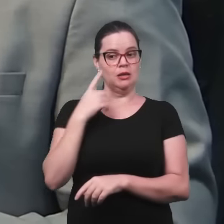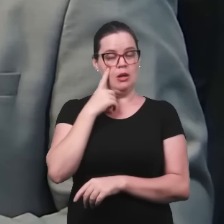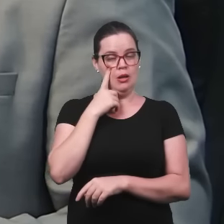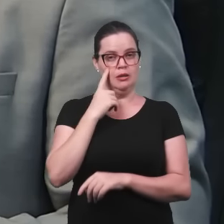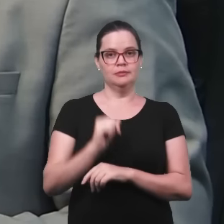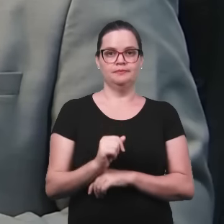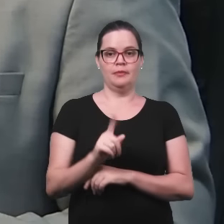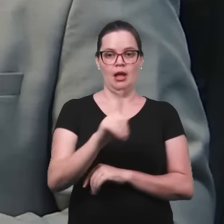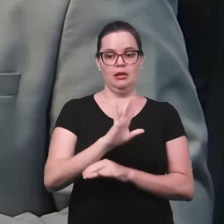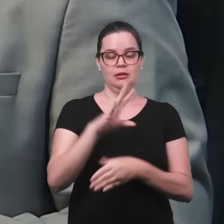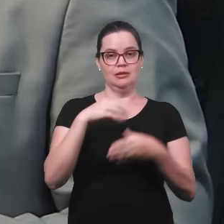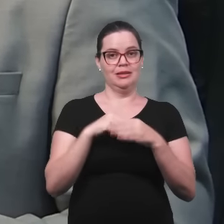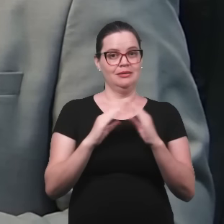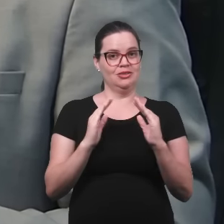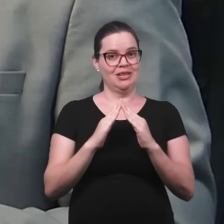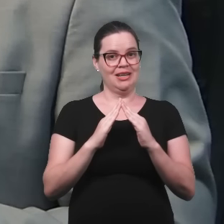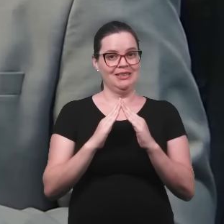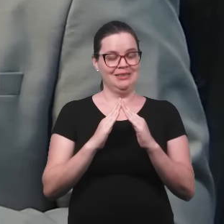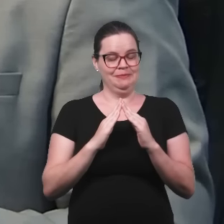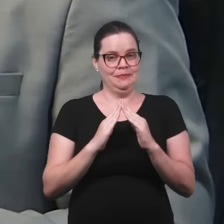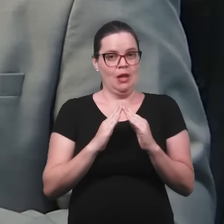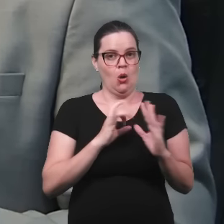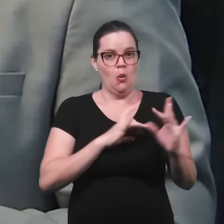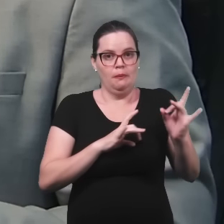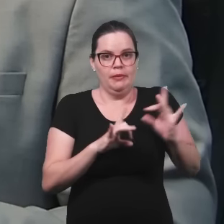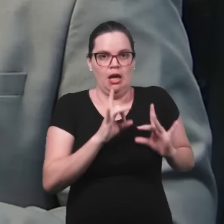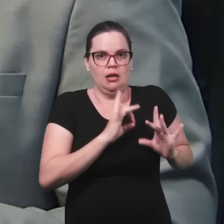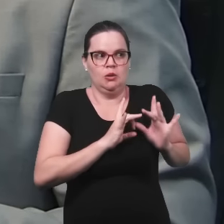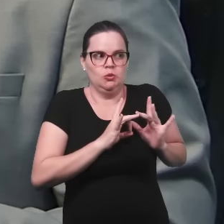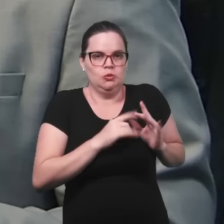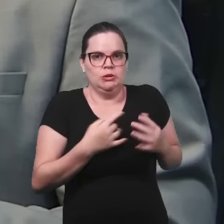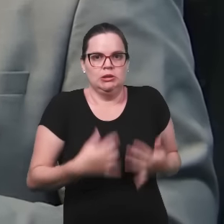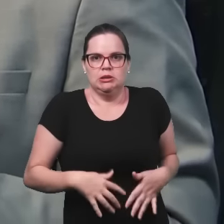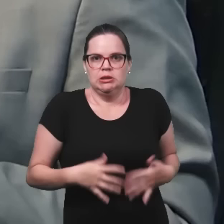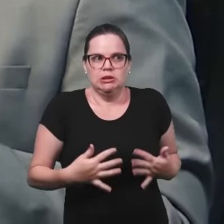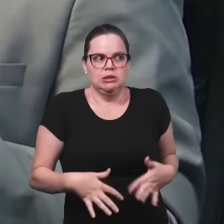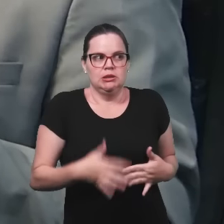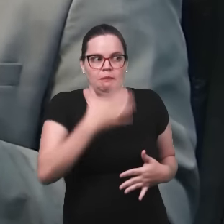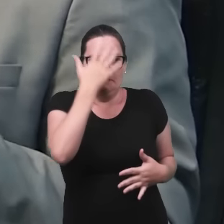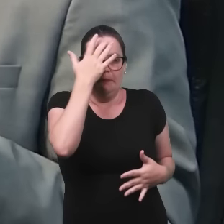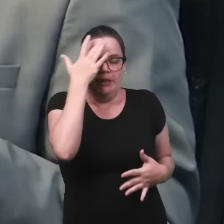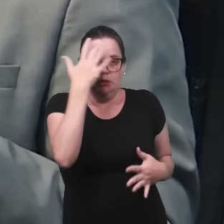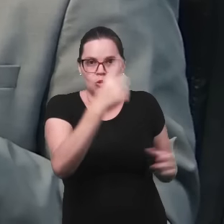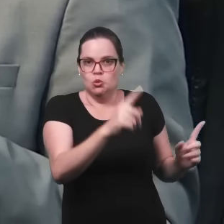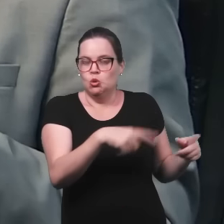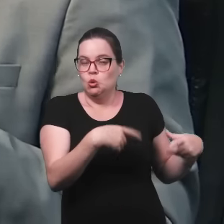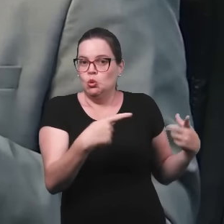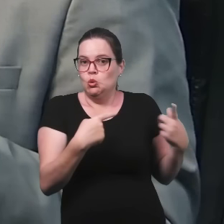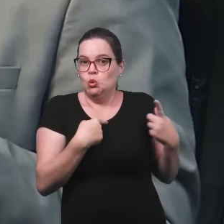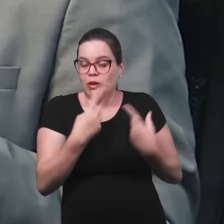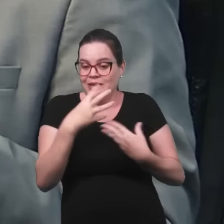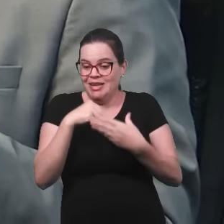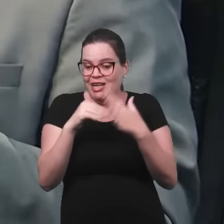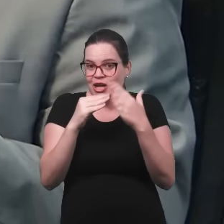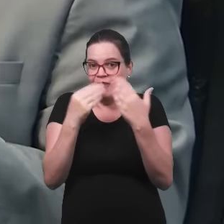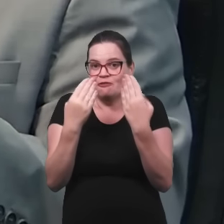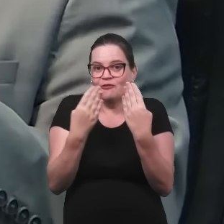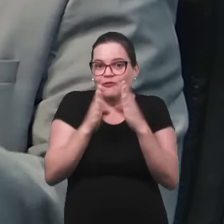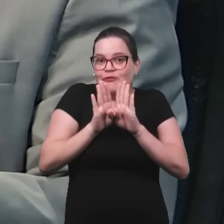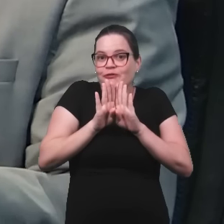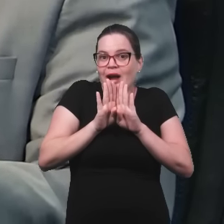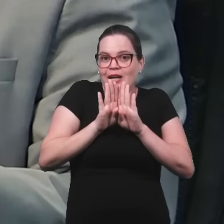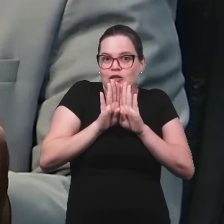estavam acuados, perseguidos, com medo, estavam lá fechados, numa